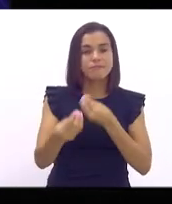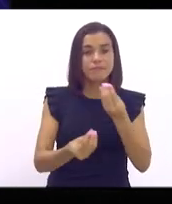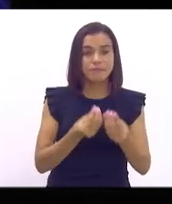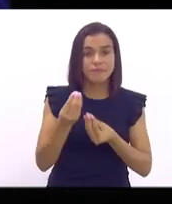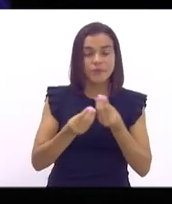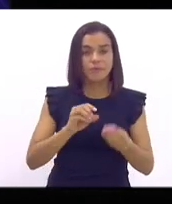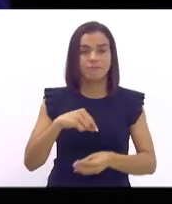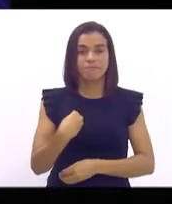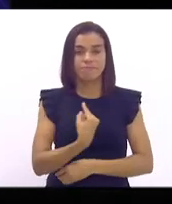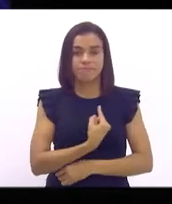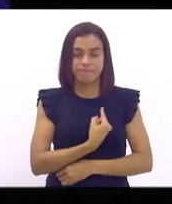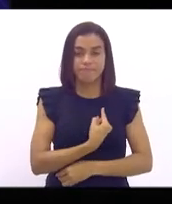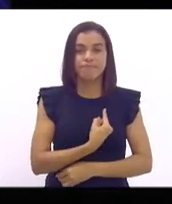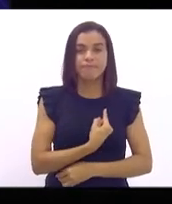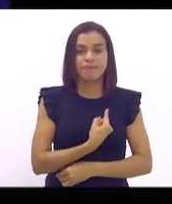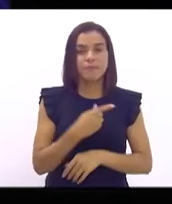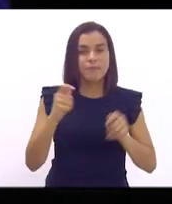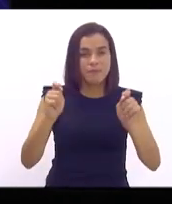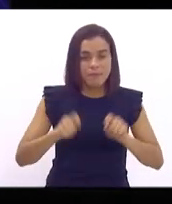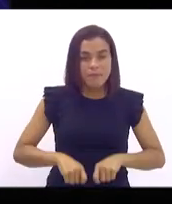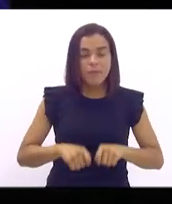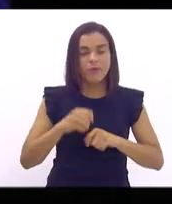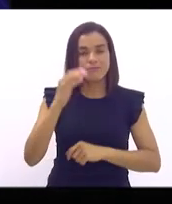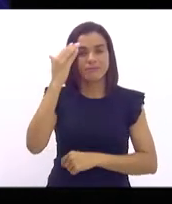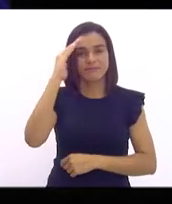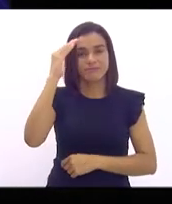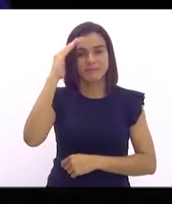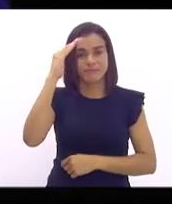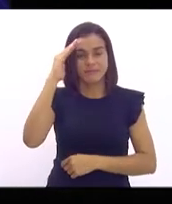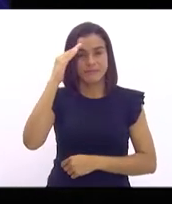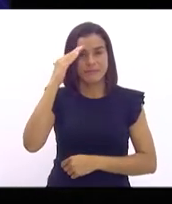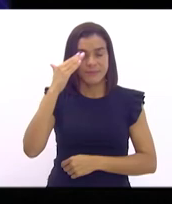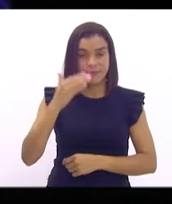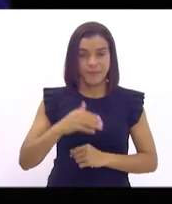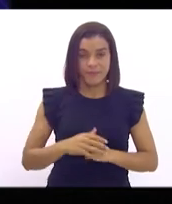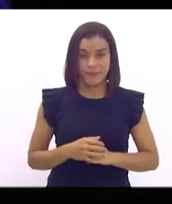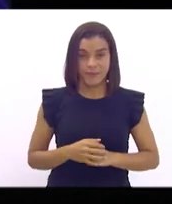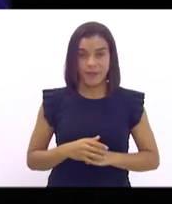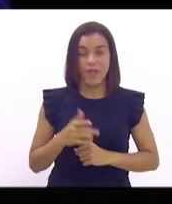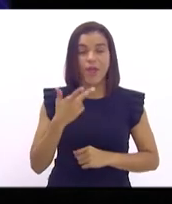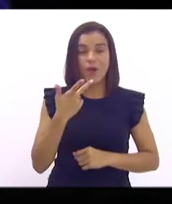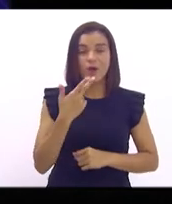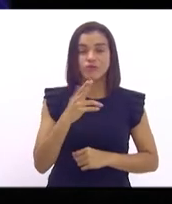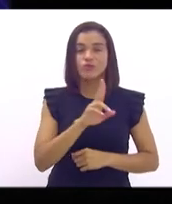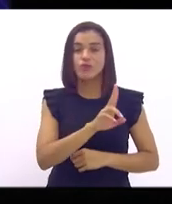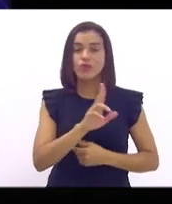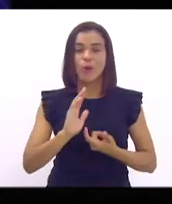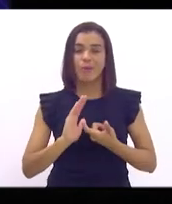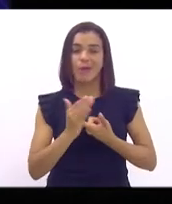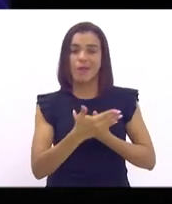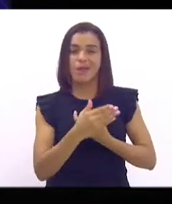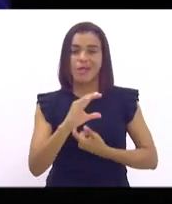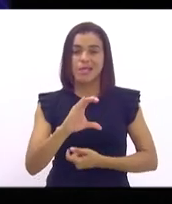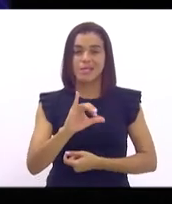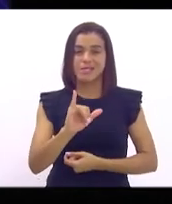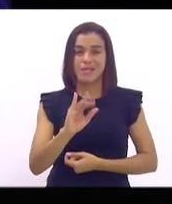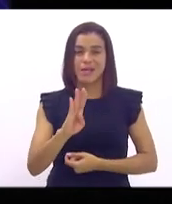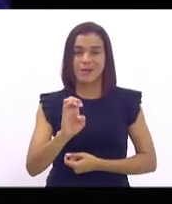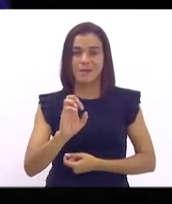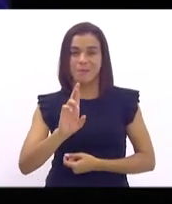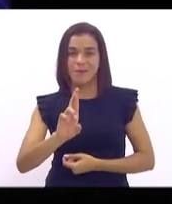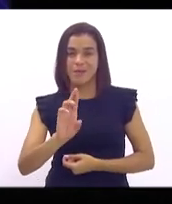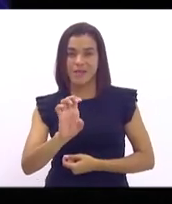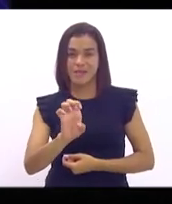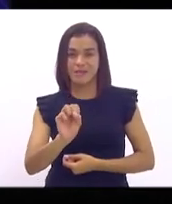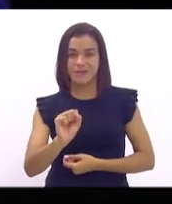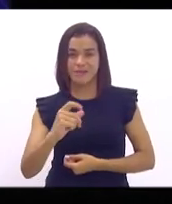gente pode entender, né? Eu gosto da nomenclatura do ciberespaço,